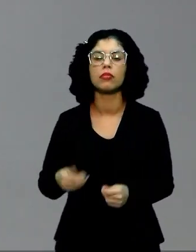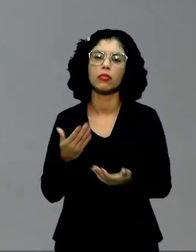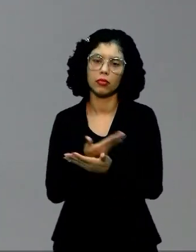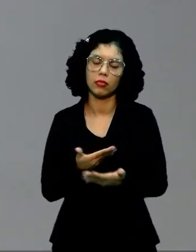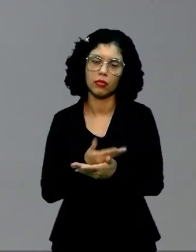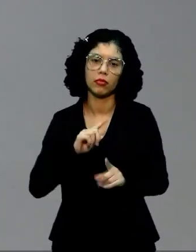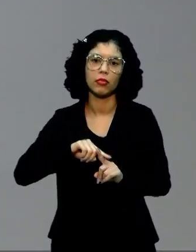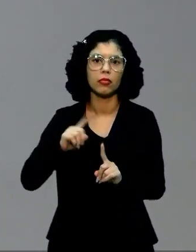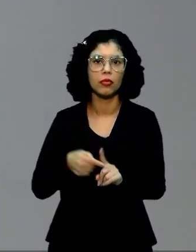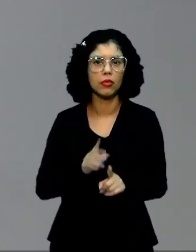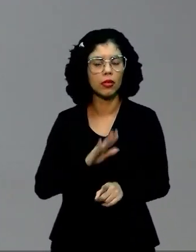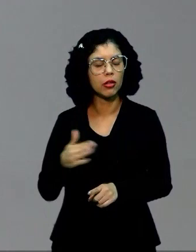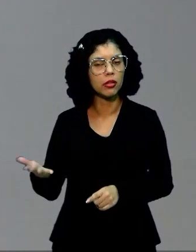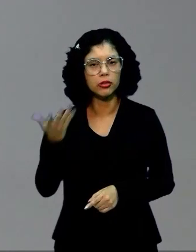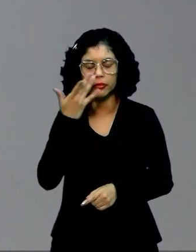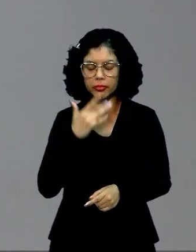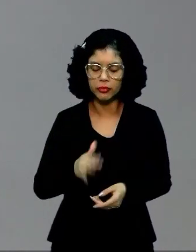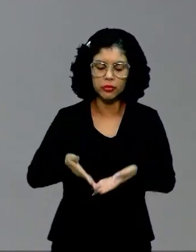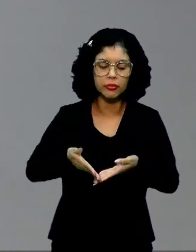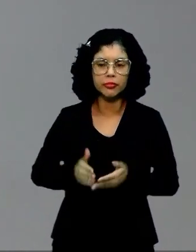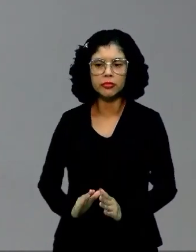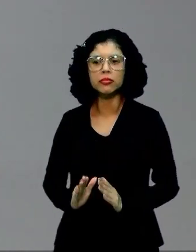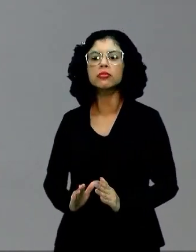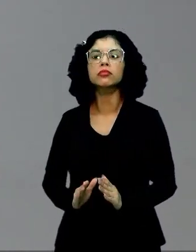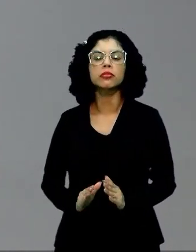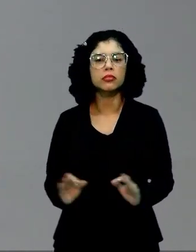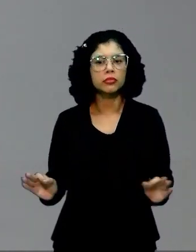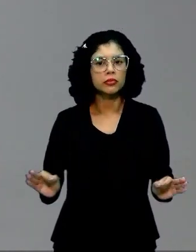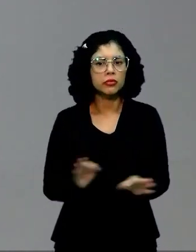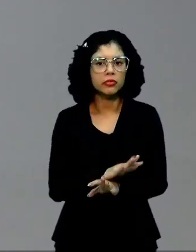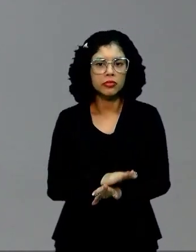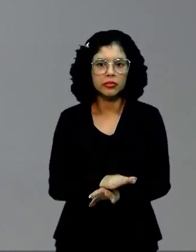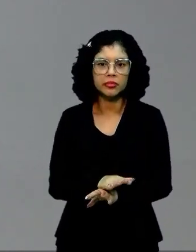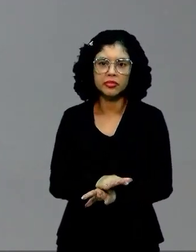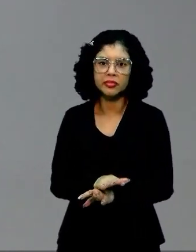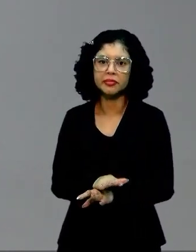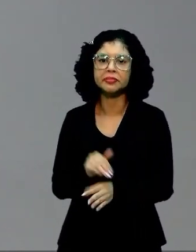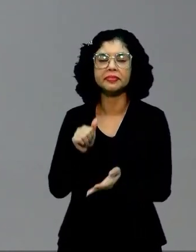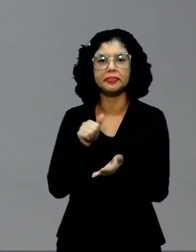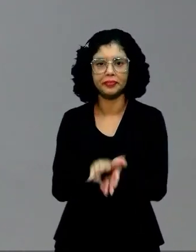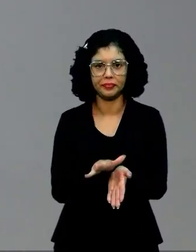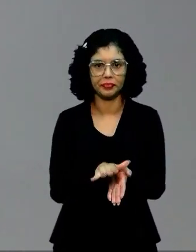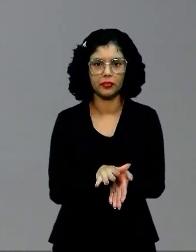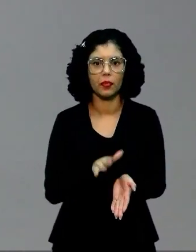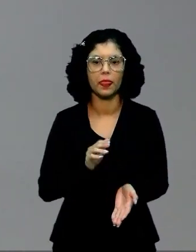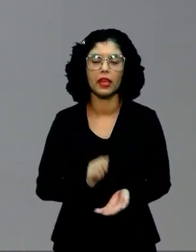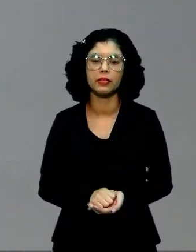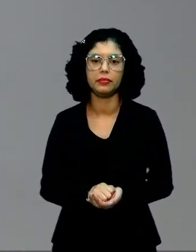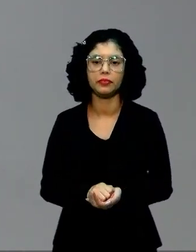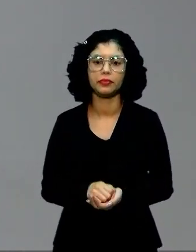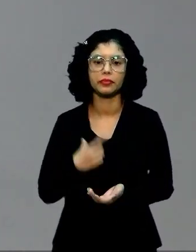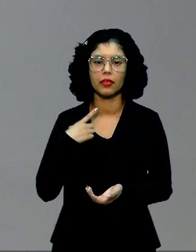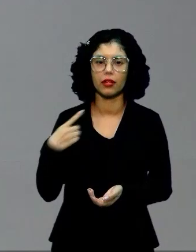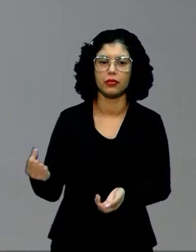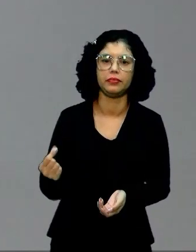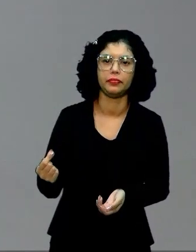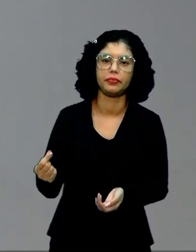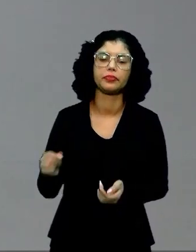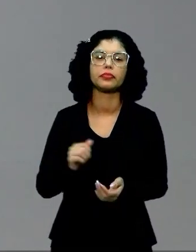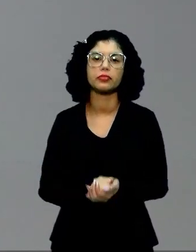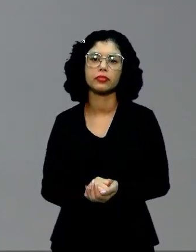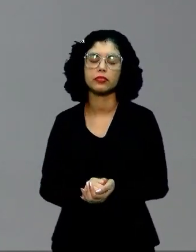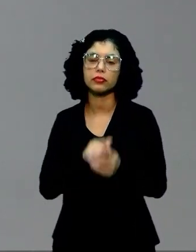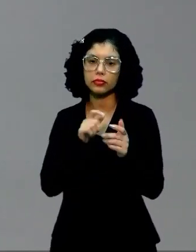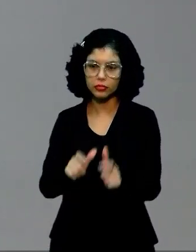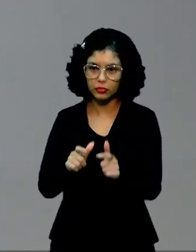vai nascer. Quando essa criança nasce, ele acaba por ser despejado, ele sai ali do apartamento,